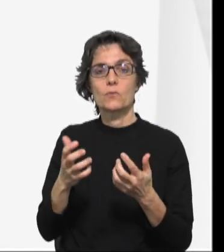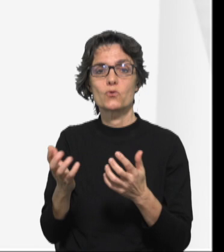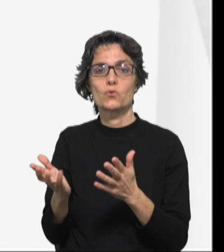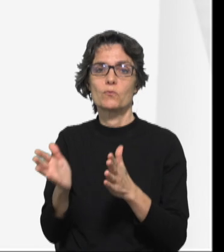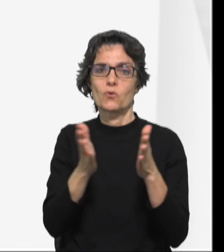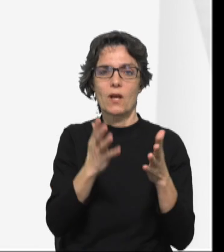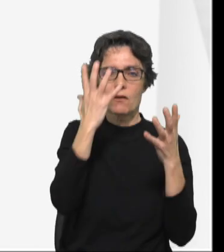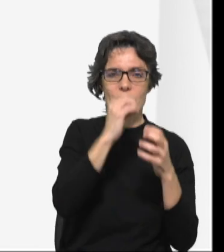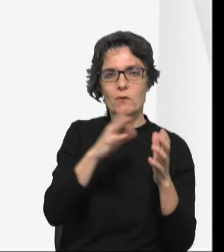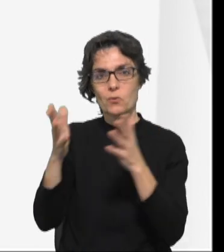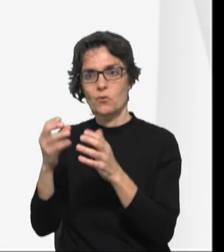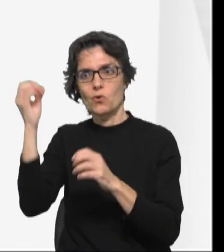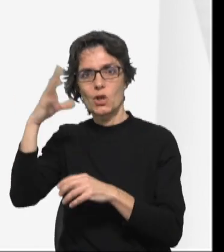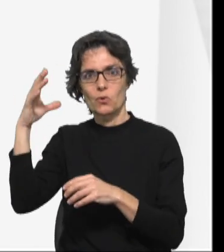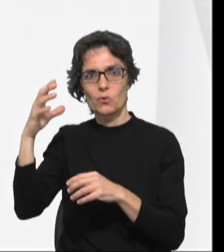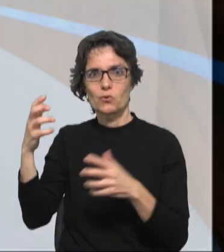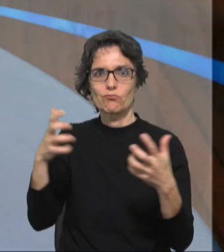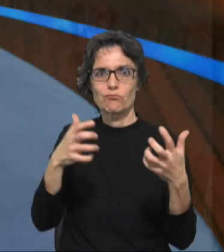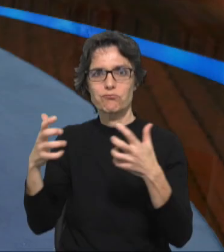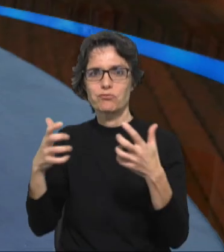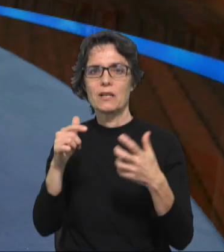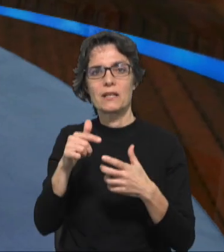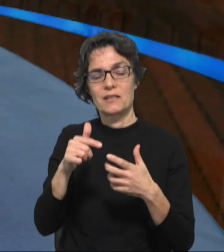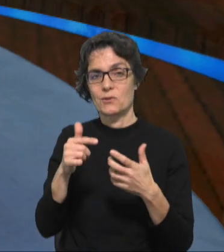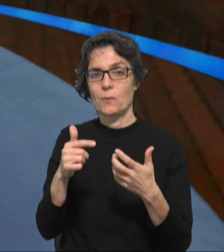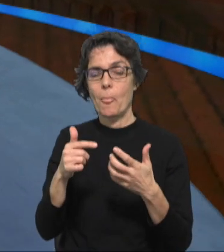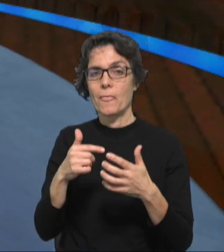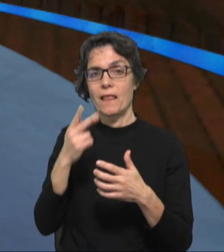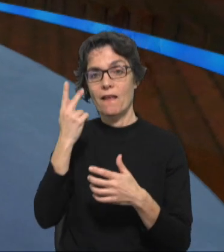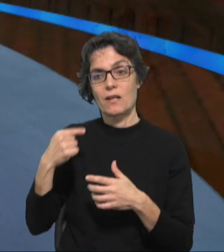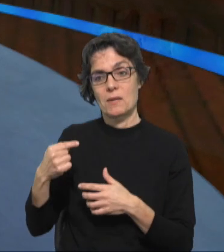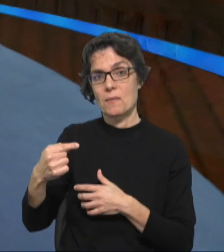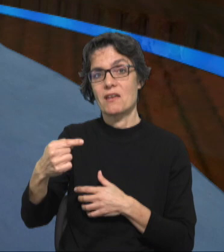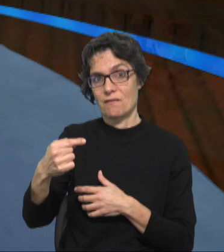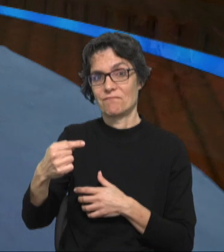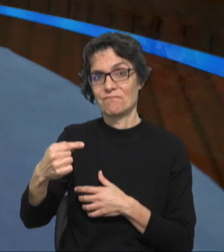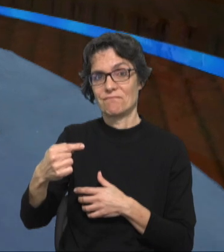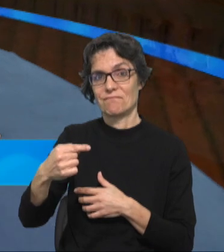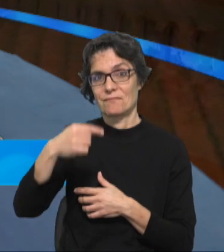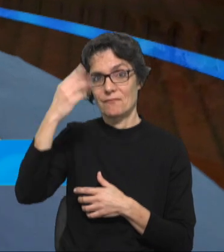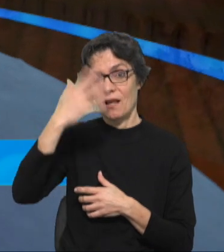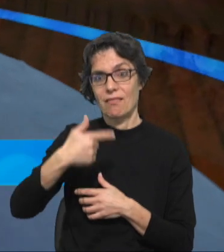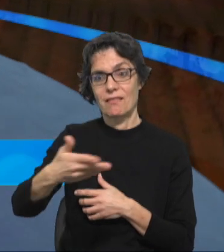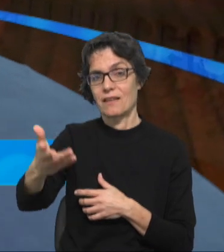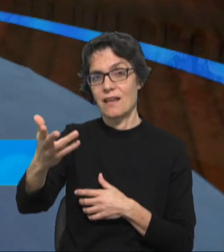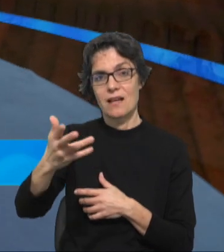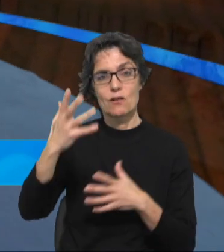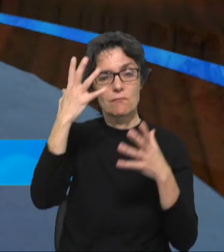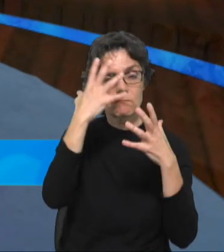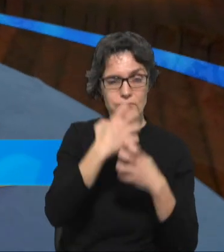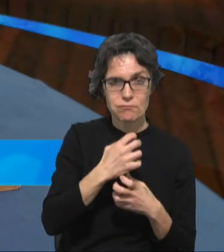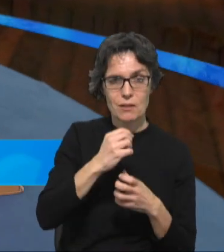por ser um desafio contínuo na vida do crente, que há dias em que habita nas trevas e depois